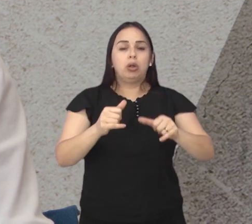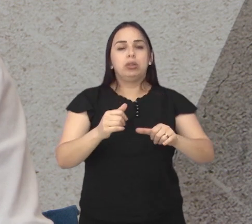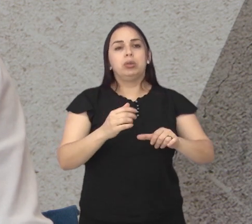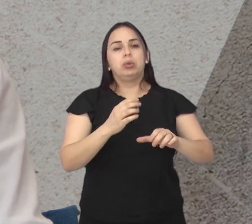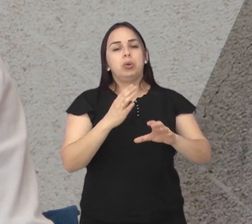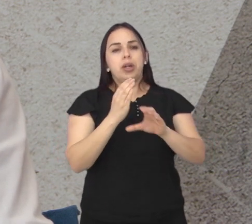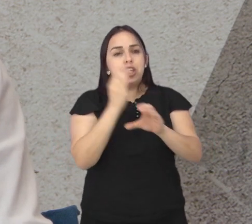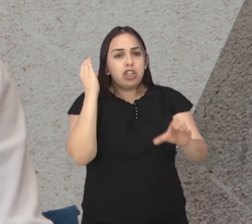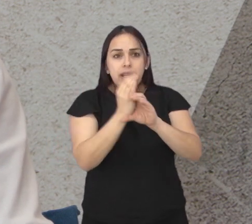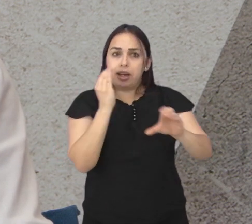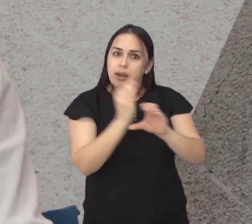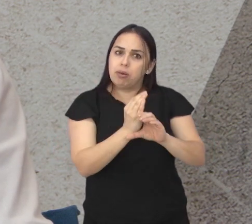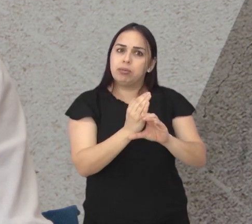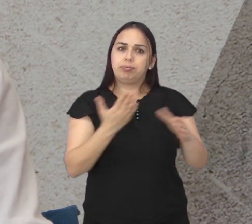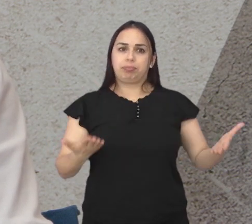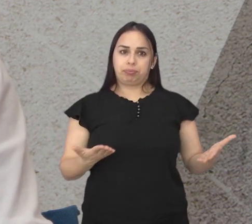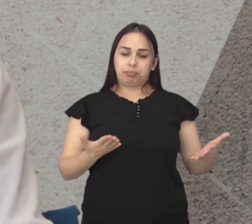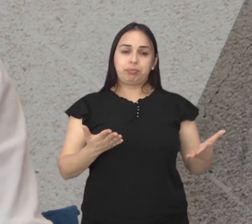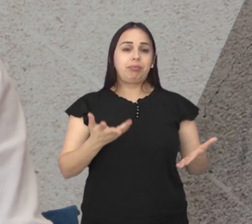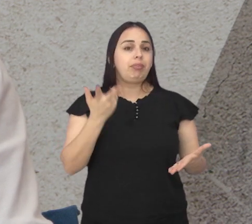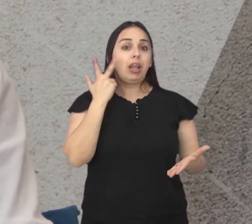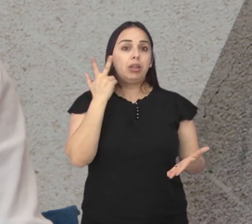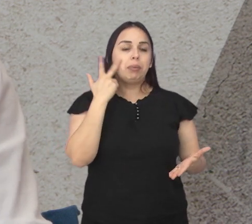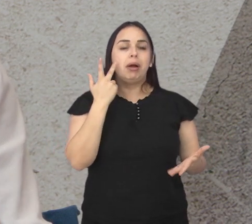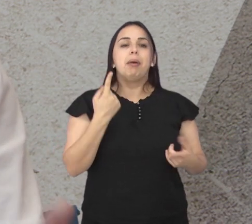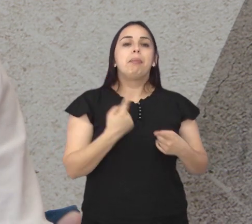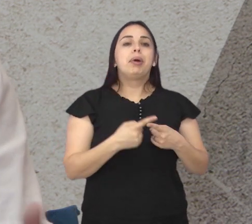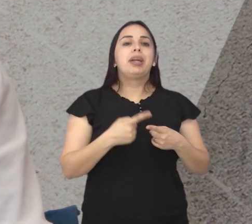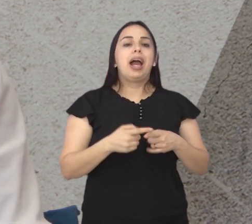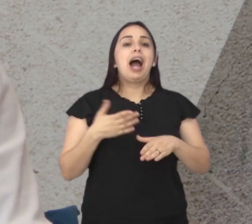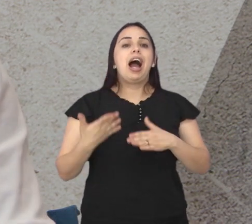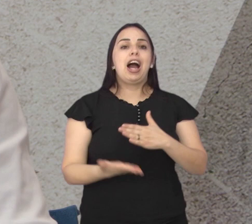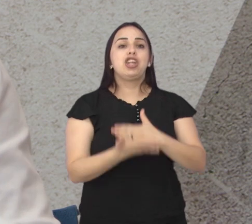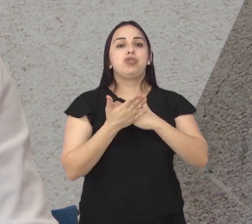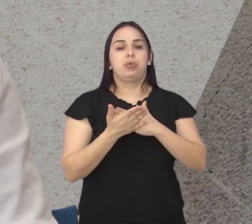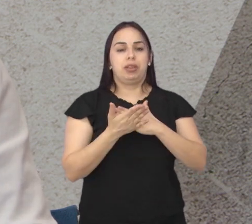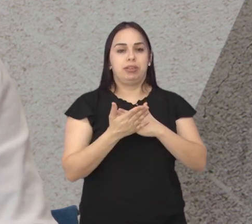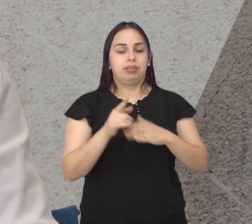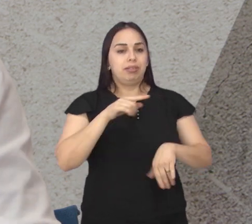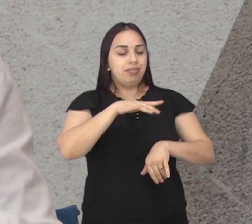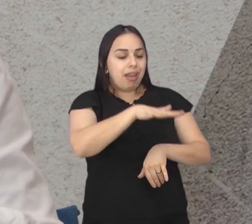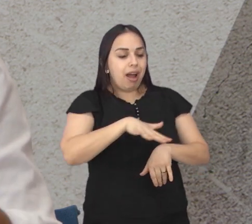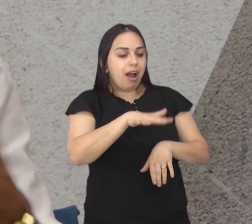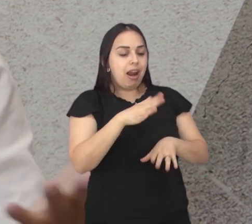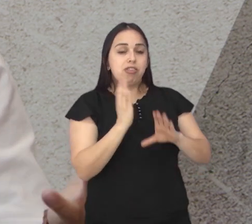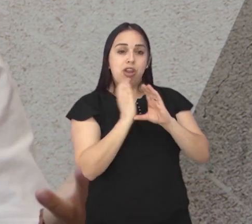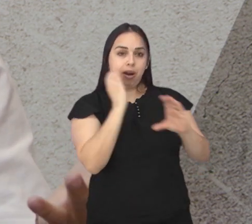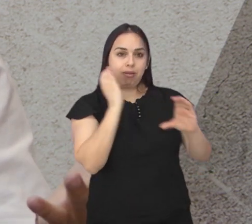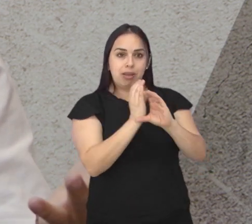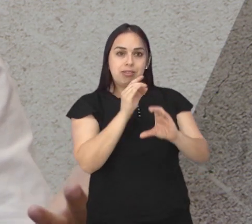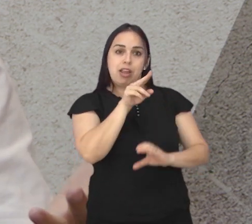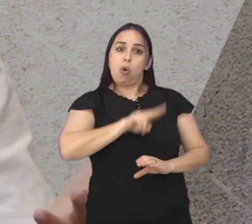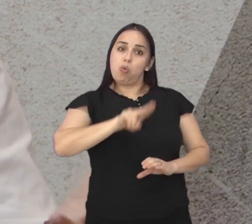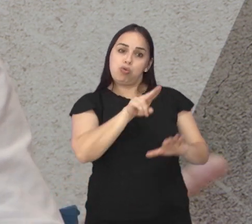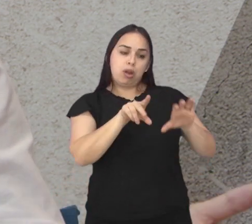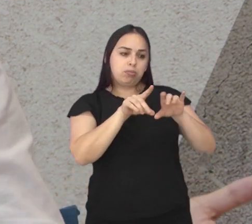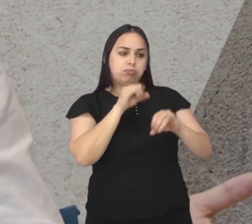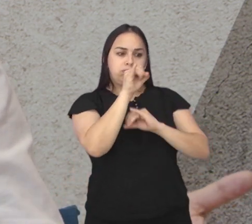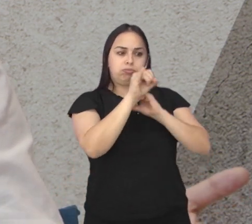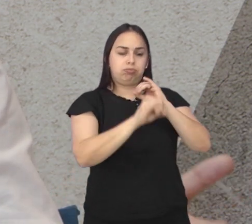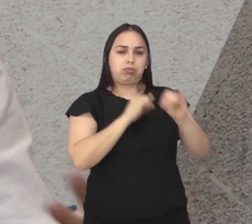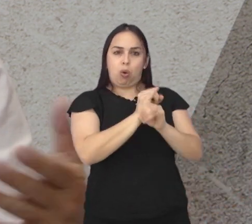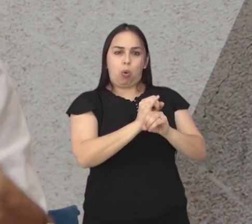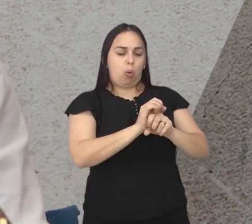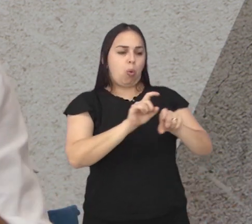muito comum mecânico engenheiro hoje, tá? Então isso facilita por quê? Porque na engenharia você trabalha com todo tipo de computador. Hoje,